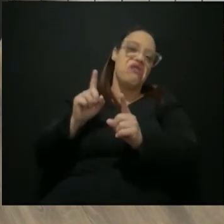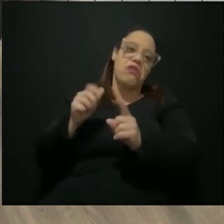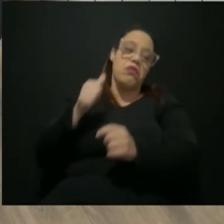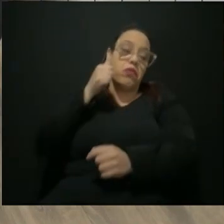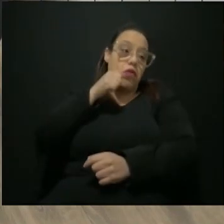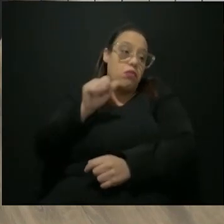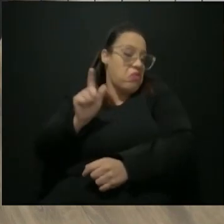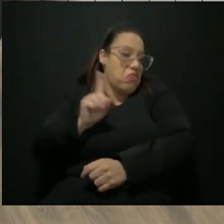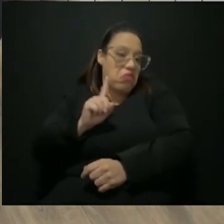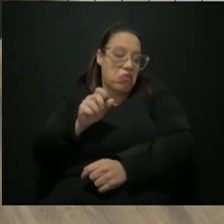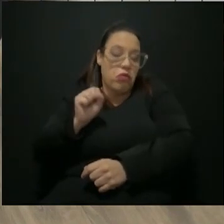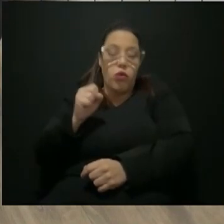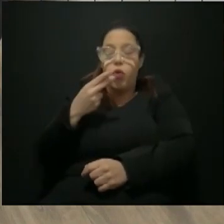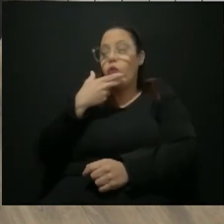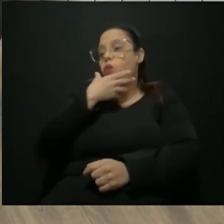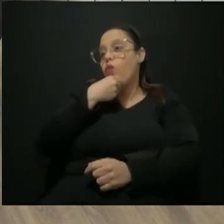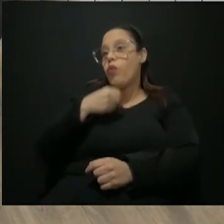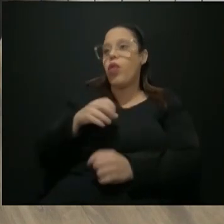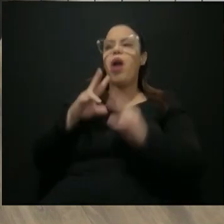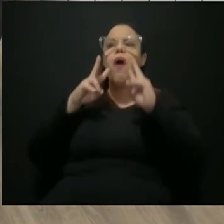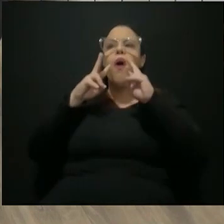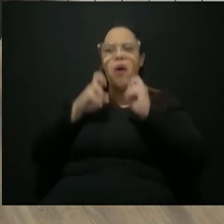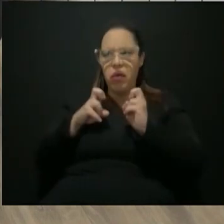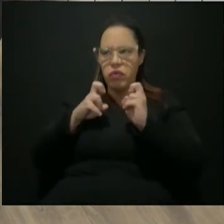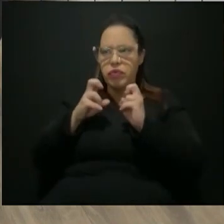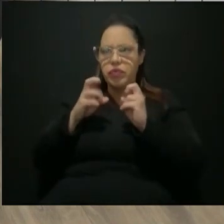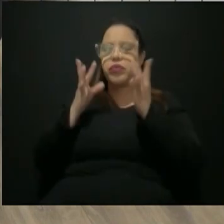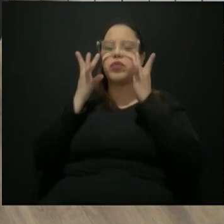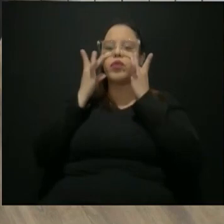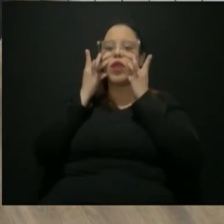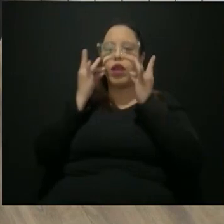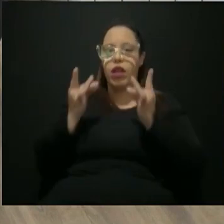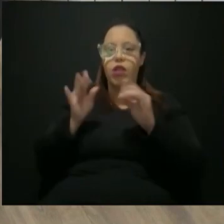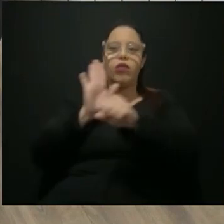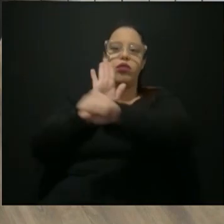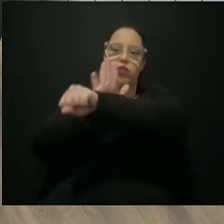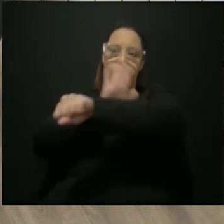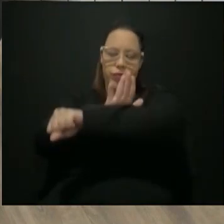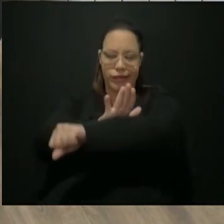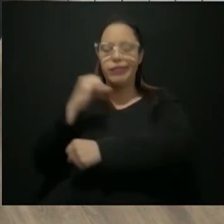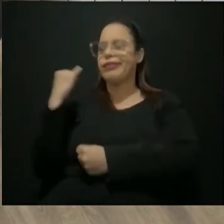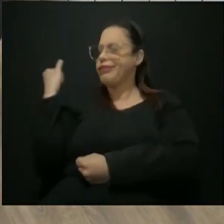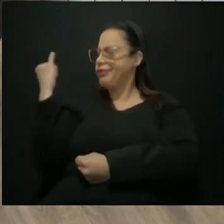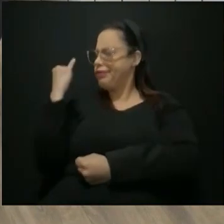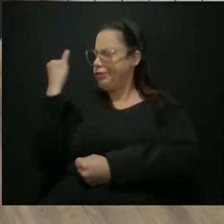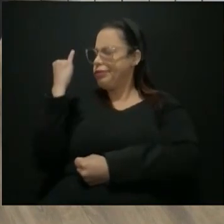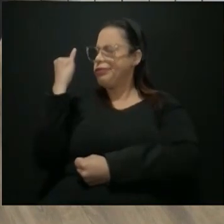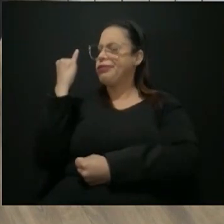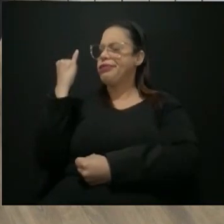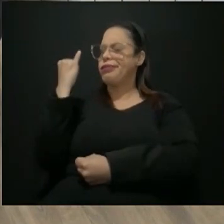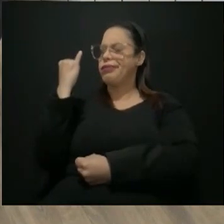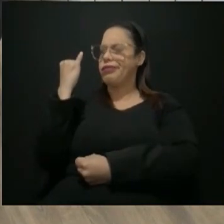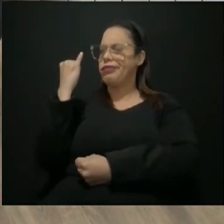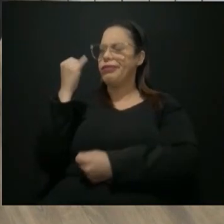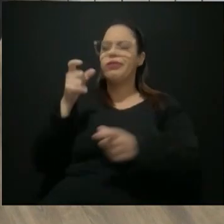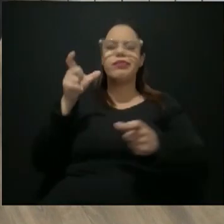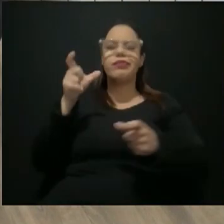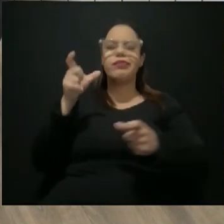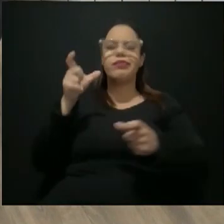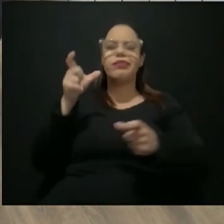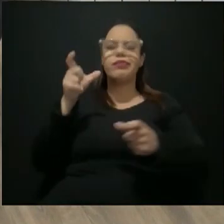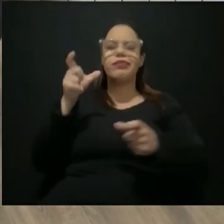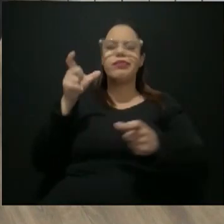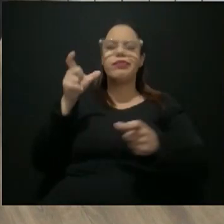Nós precisamos ter atenção aos cuidados. Então, é importante que as pessoas, né,